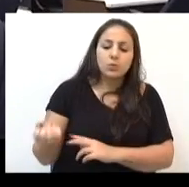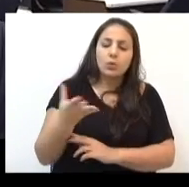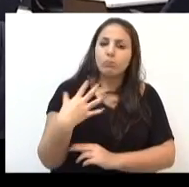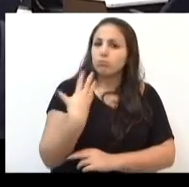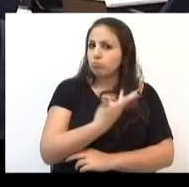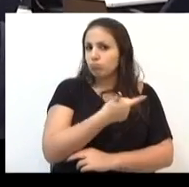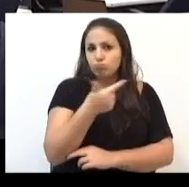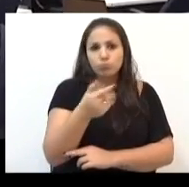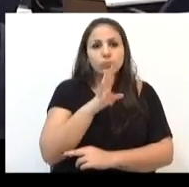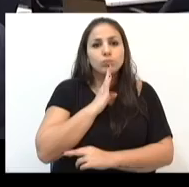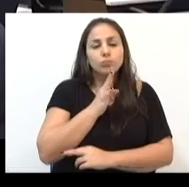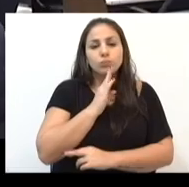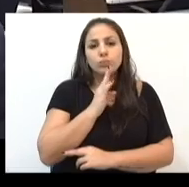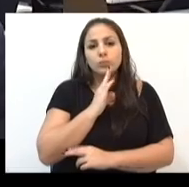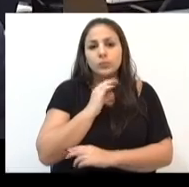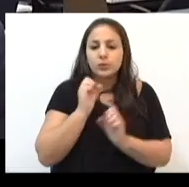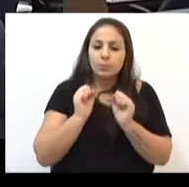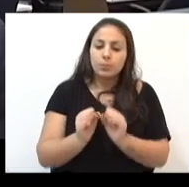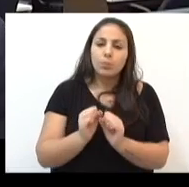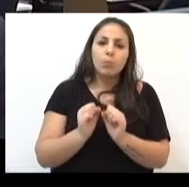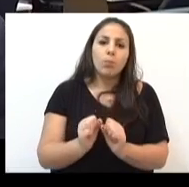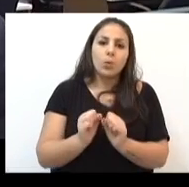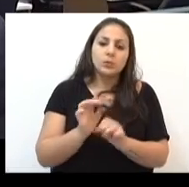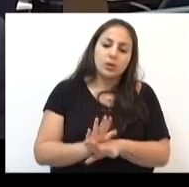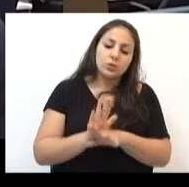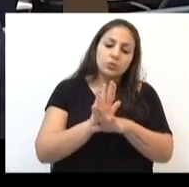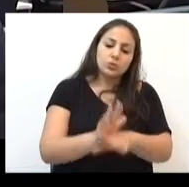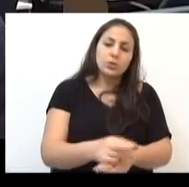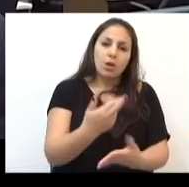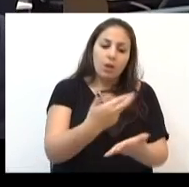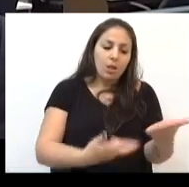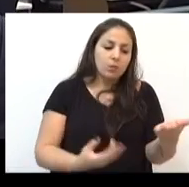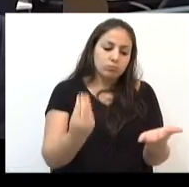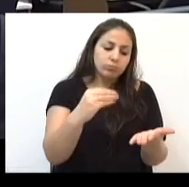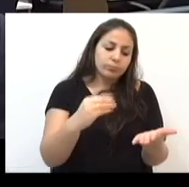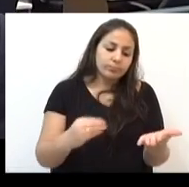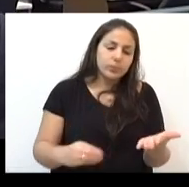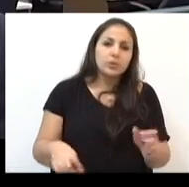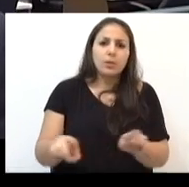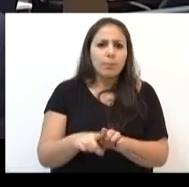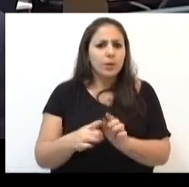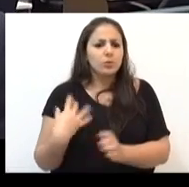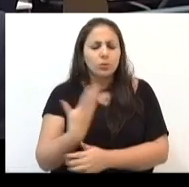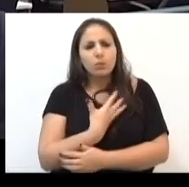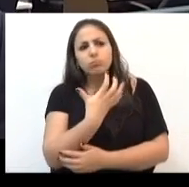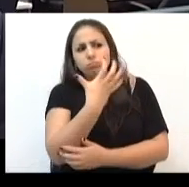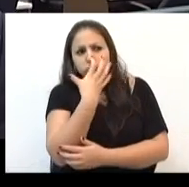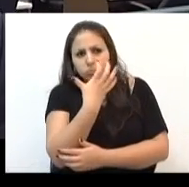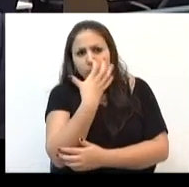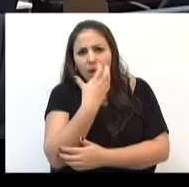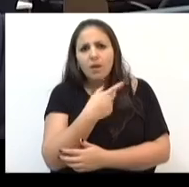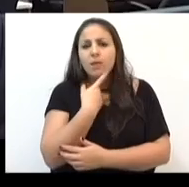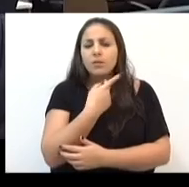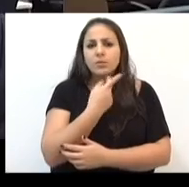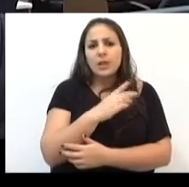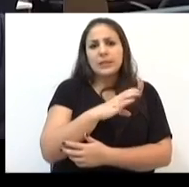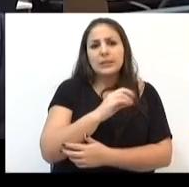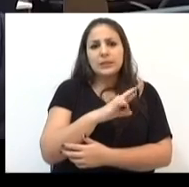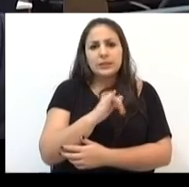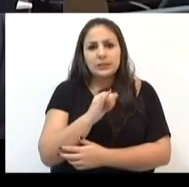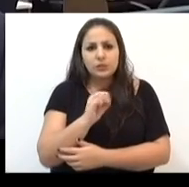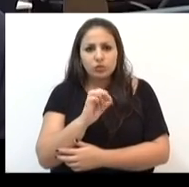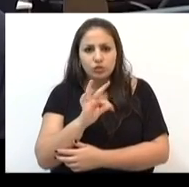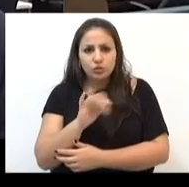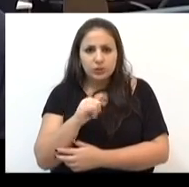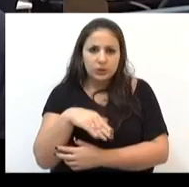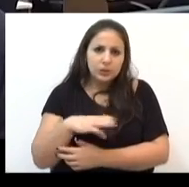tínhamos conhecimento, né, e que vão alimentando esse relatório. Especialmente nos chamou a atenção muito a fala do Dr. Cristiano Ledur,